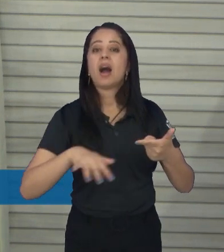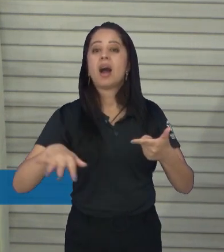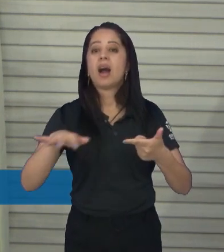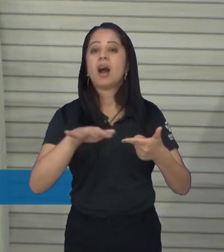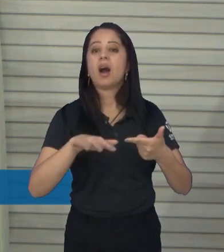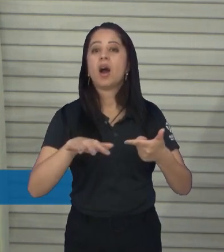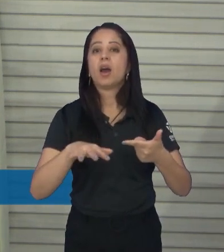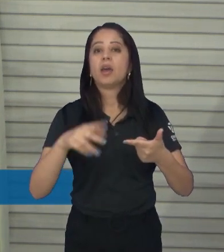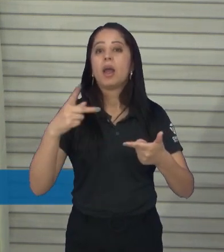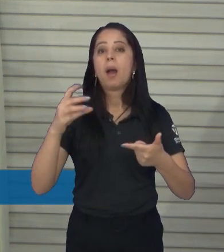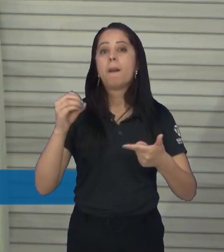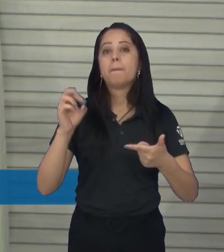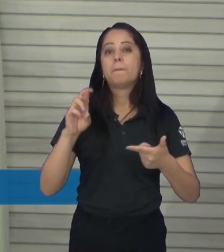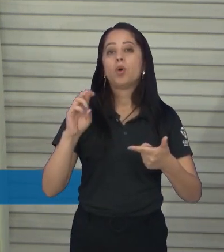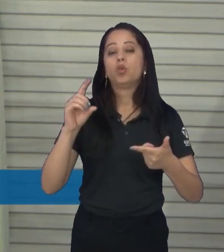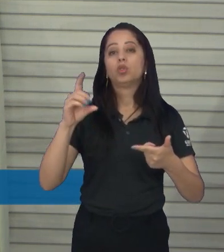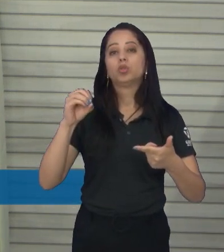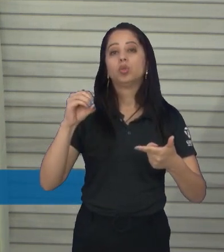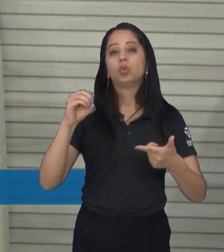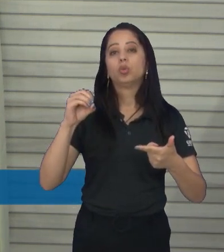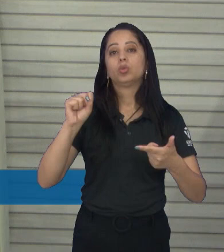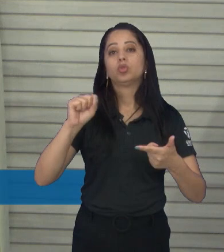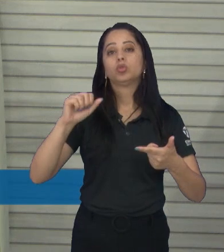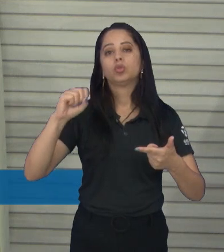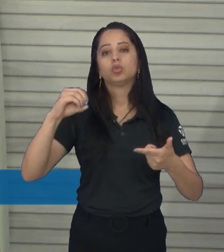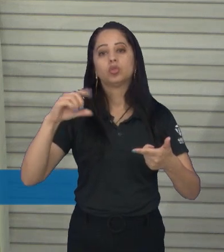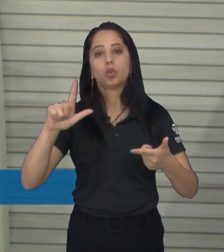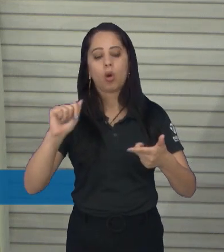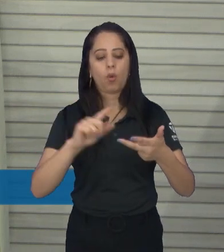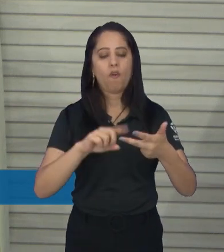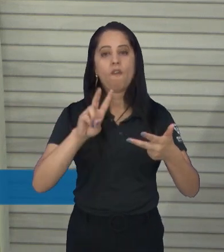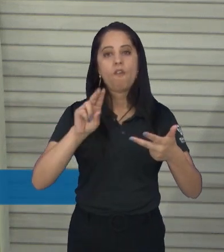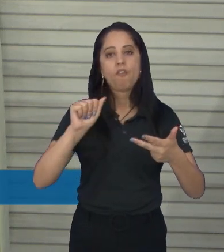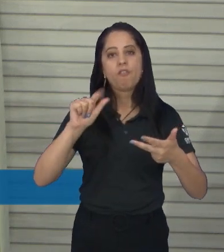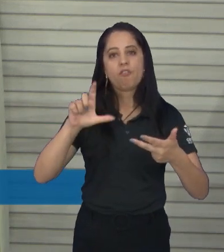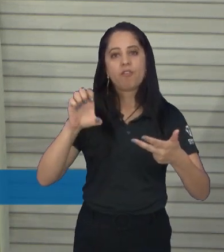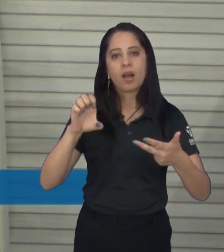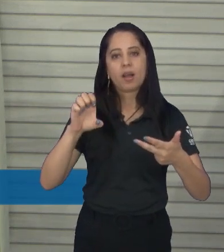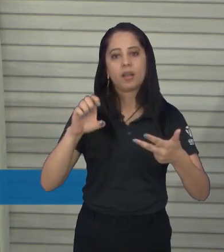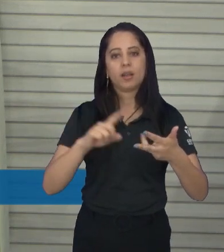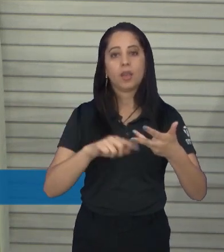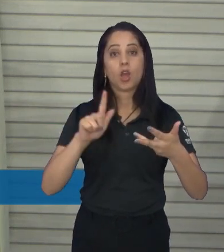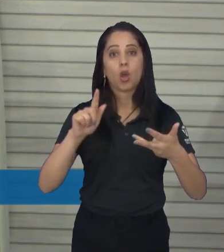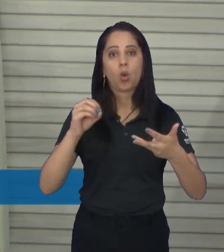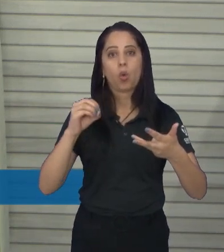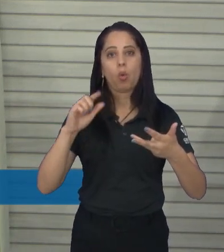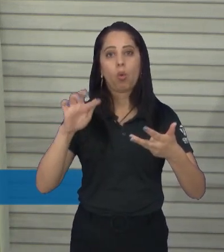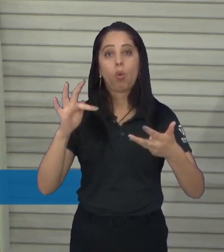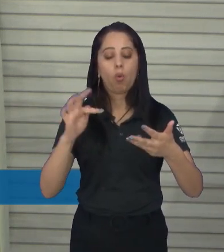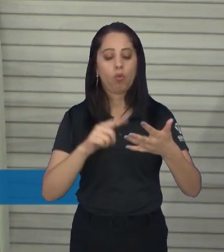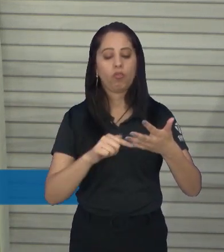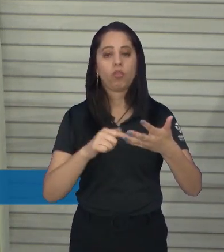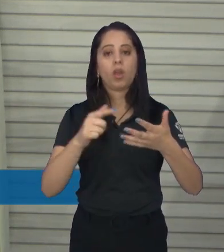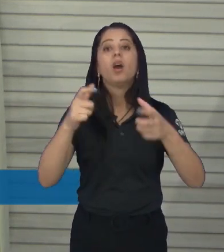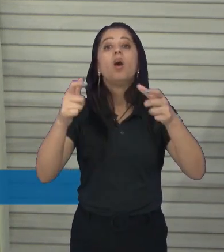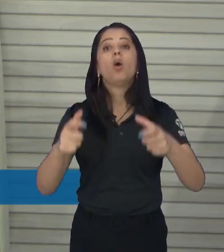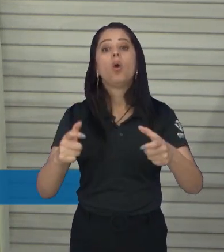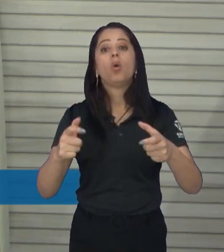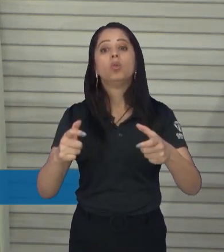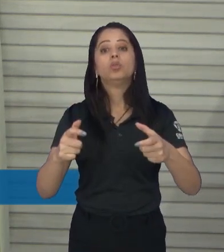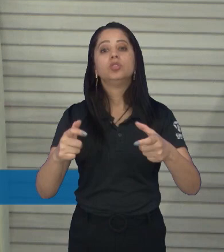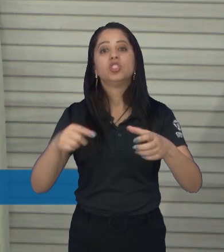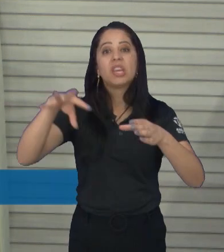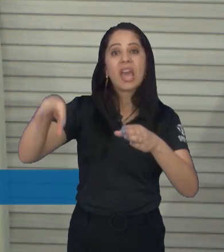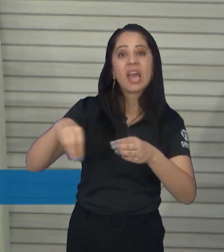pôr do sol esperando do Sol Vale dos Pinheiros o Jardim golfe tá onde tá